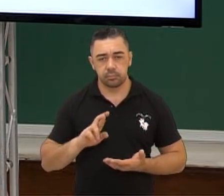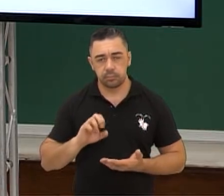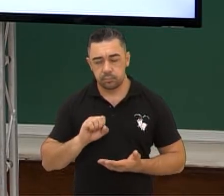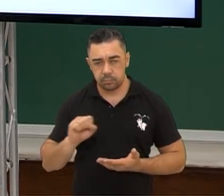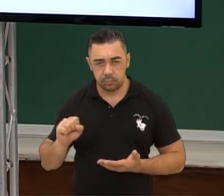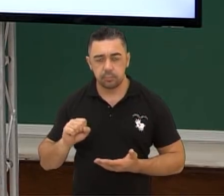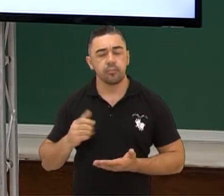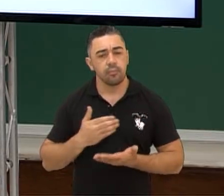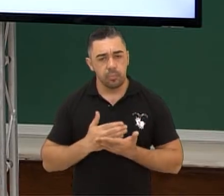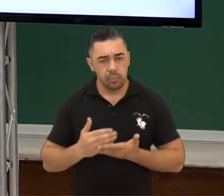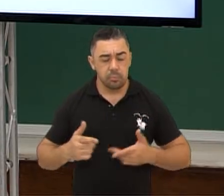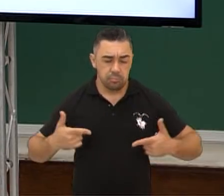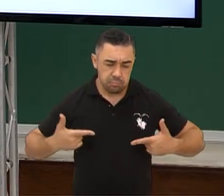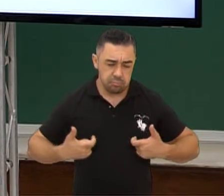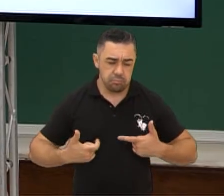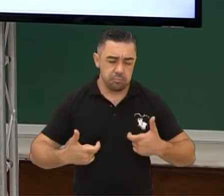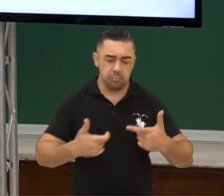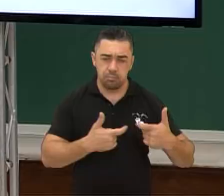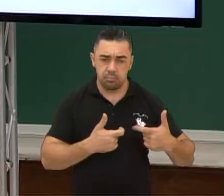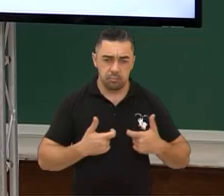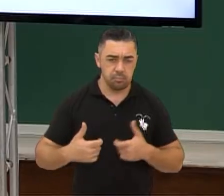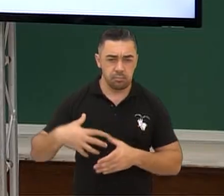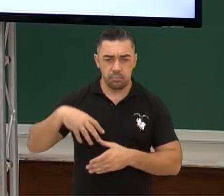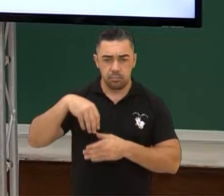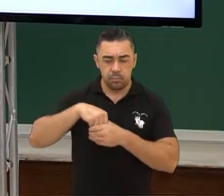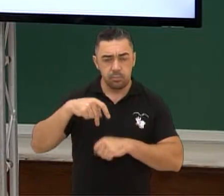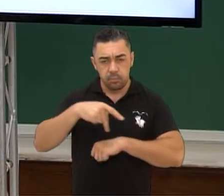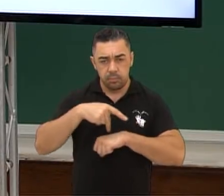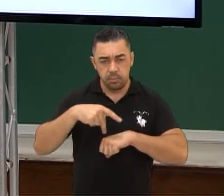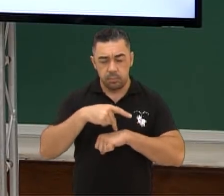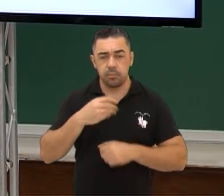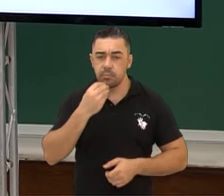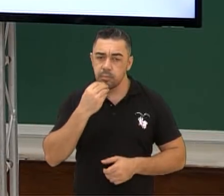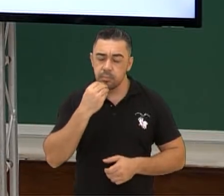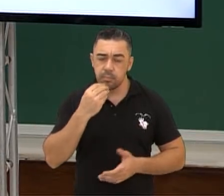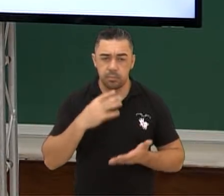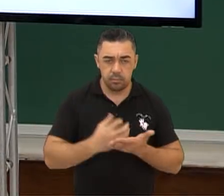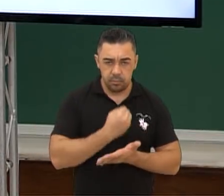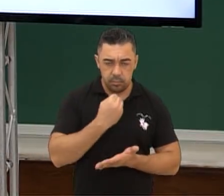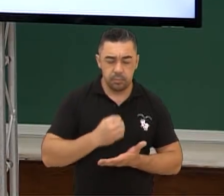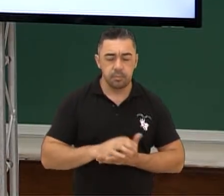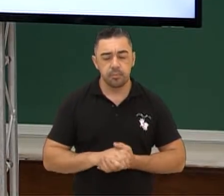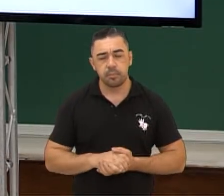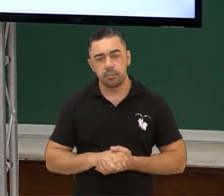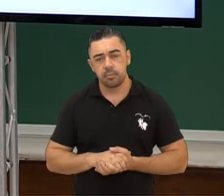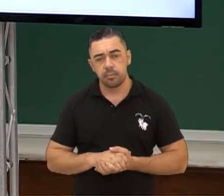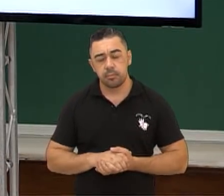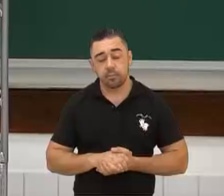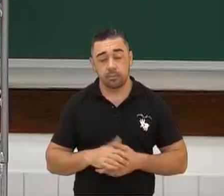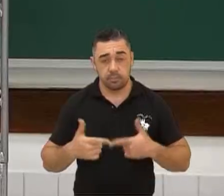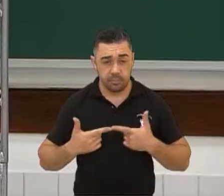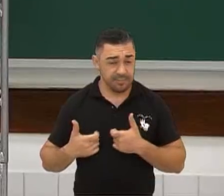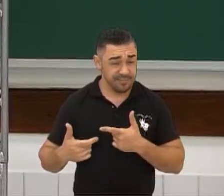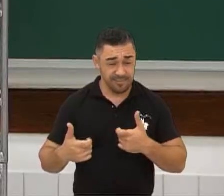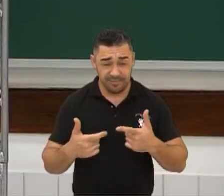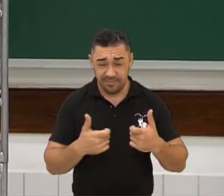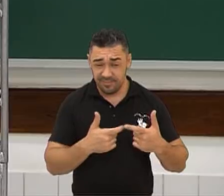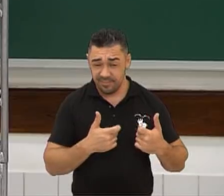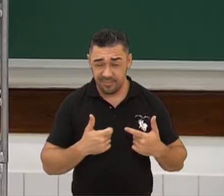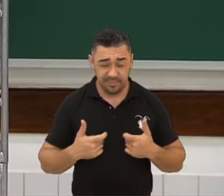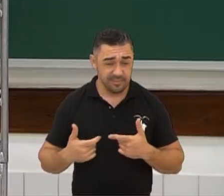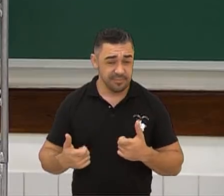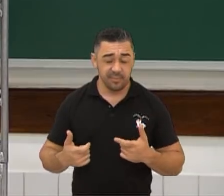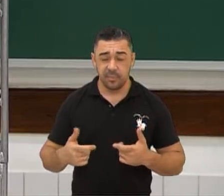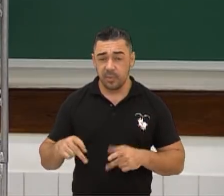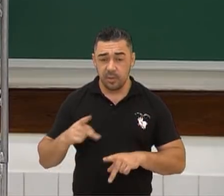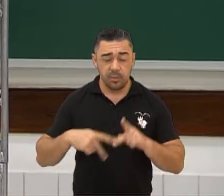lutar contra esses rebeldes do interior do país que estavam tentando tomar o poder. A guerra foi muito impopular